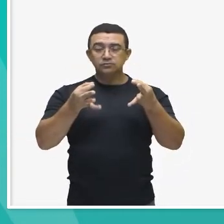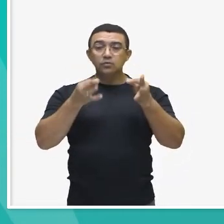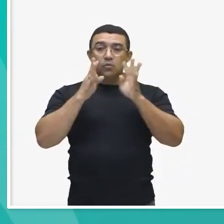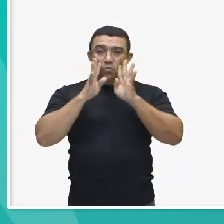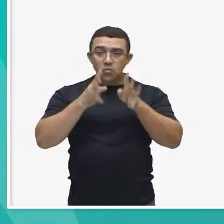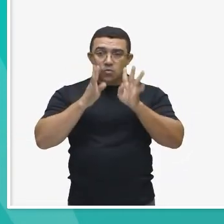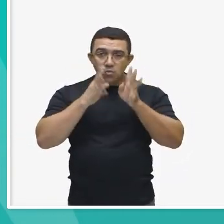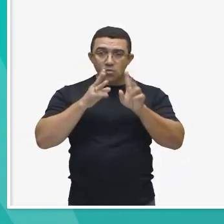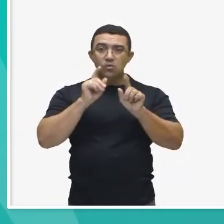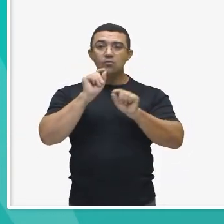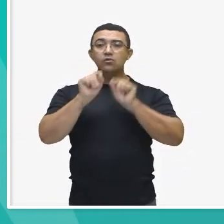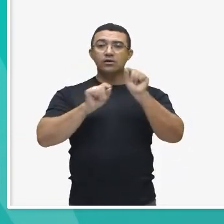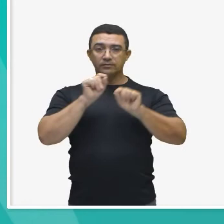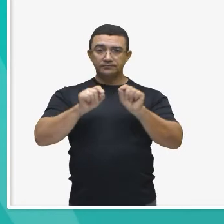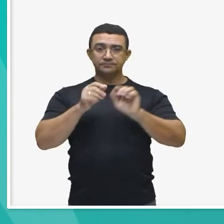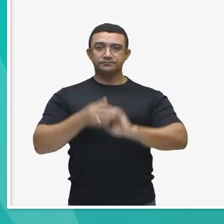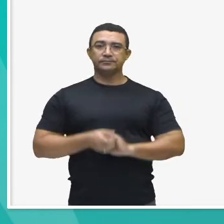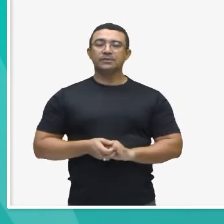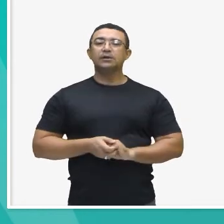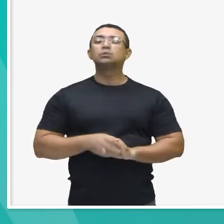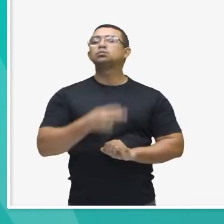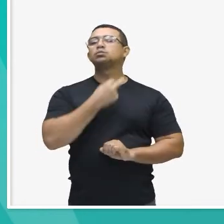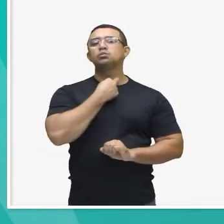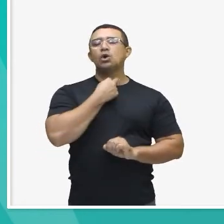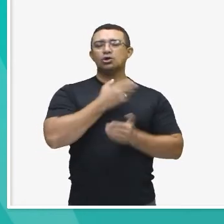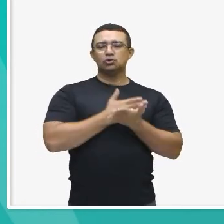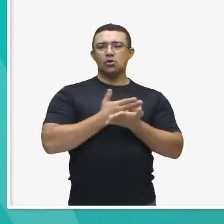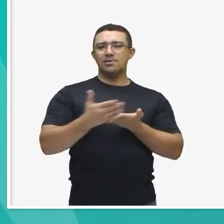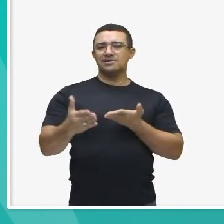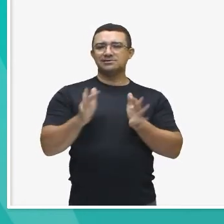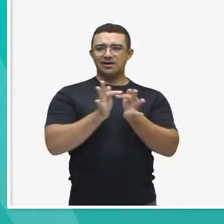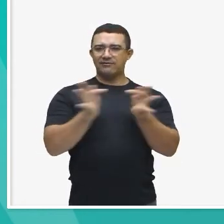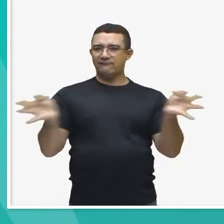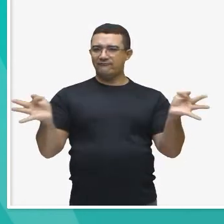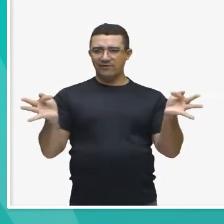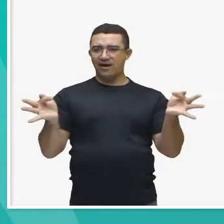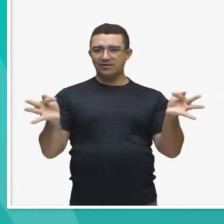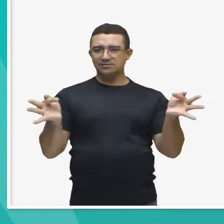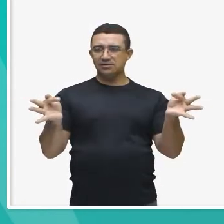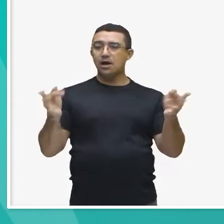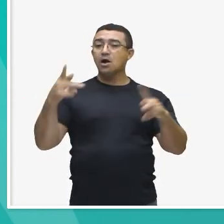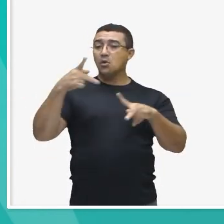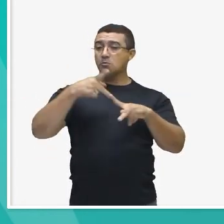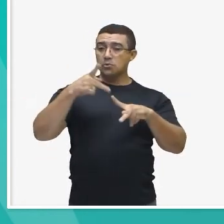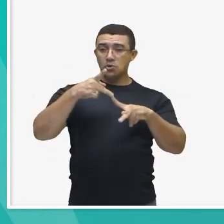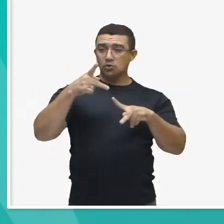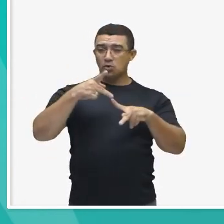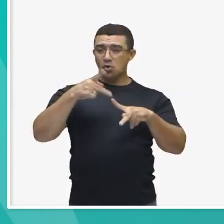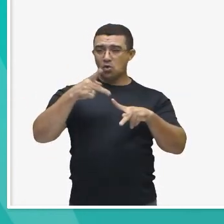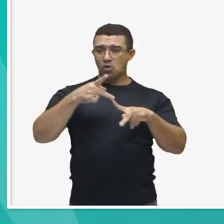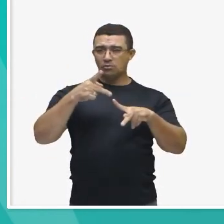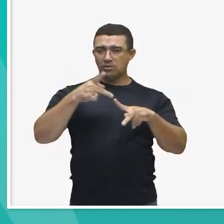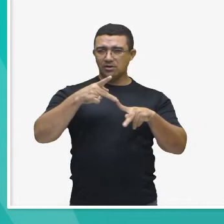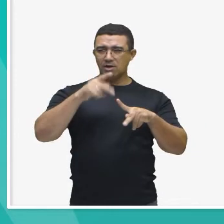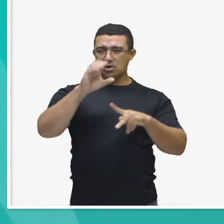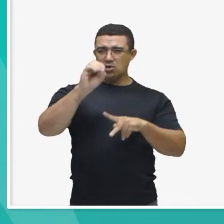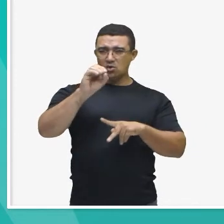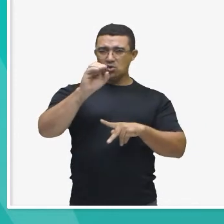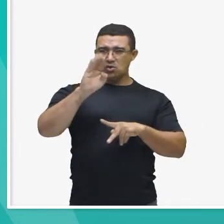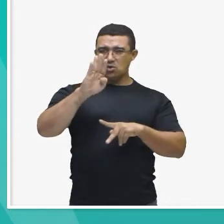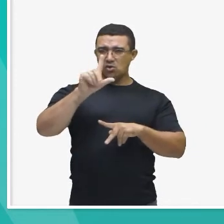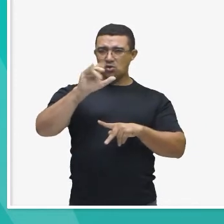né? Que não se deve iniciar a oração com pronomes oblíquo átonos, tá,